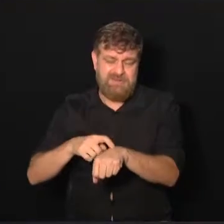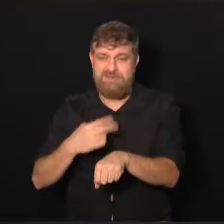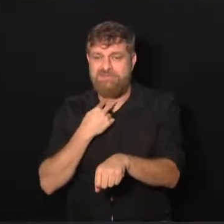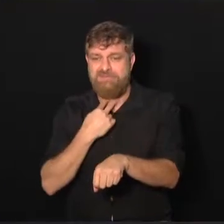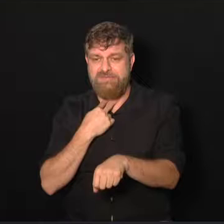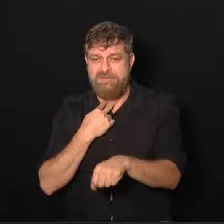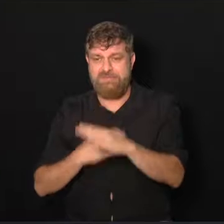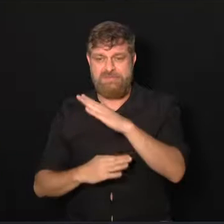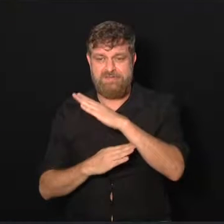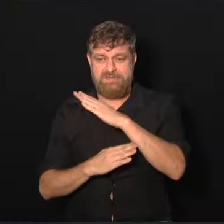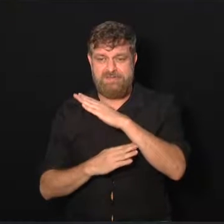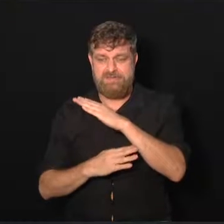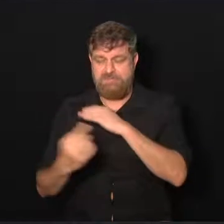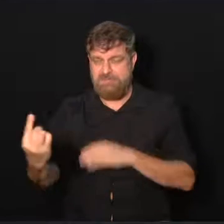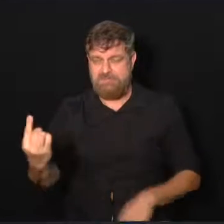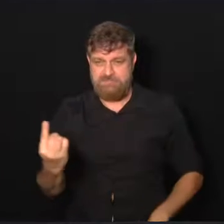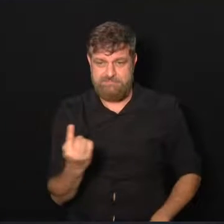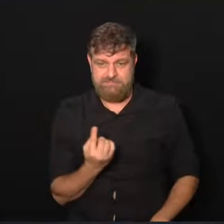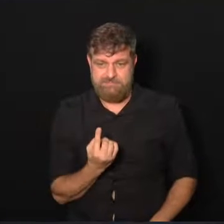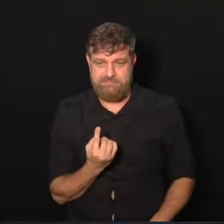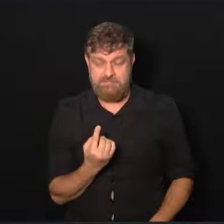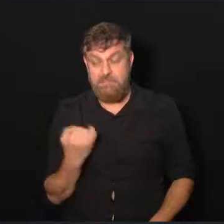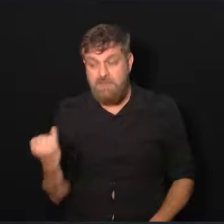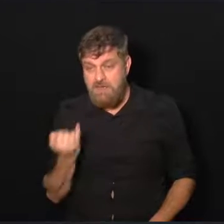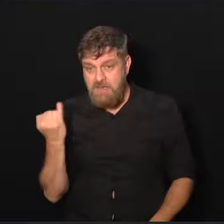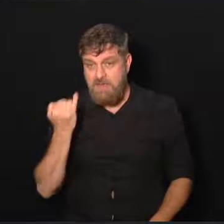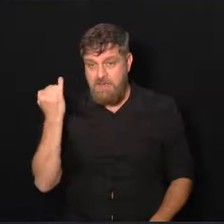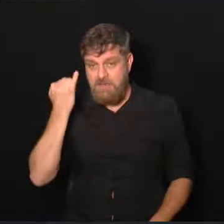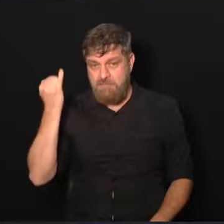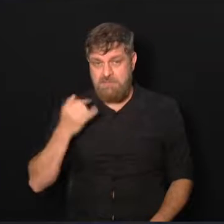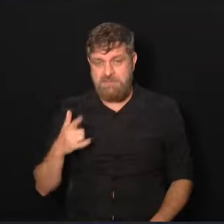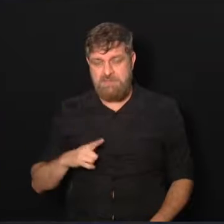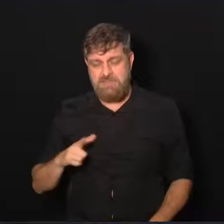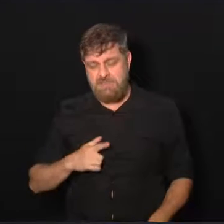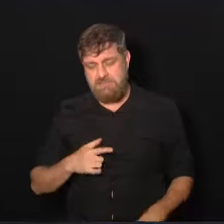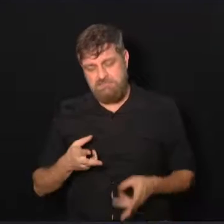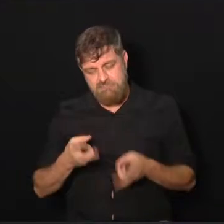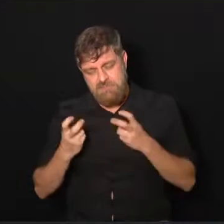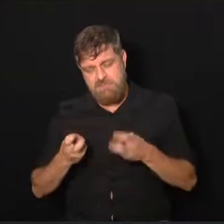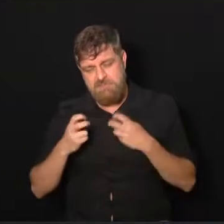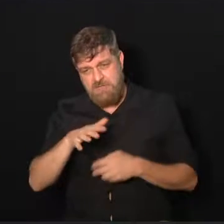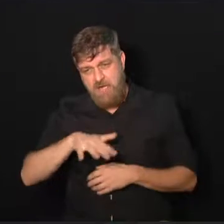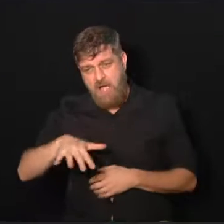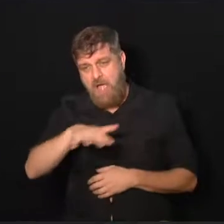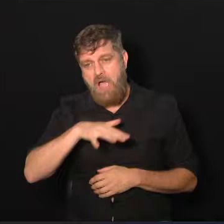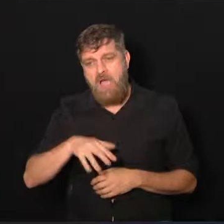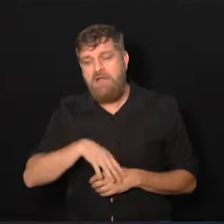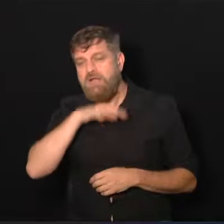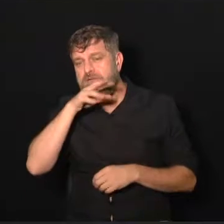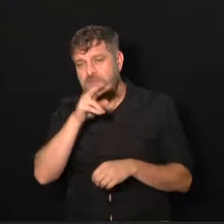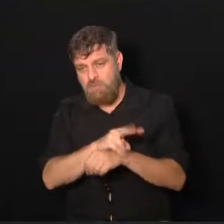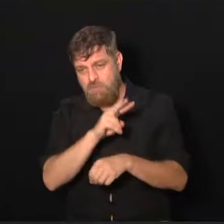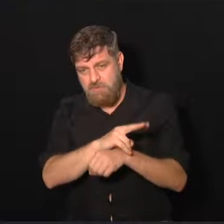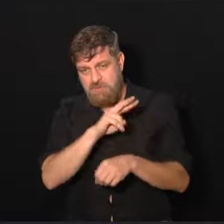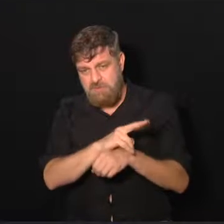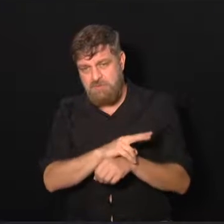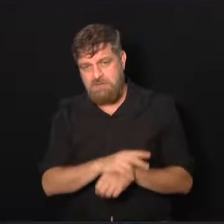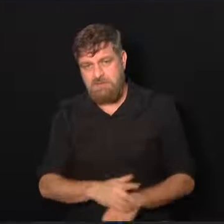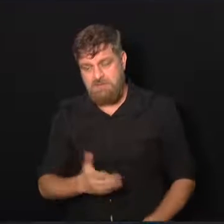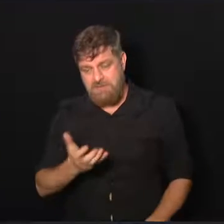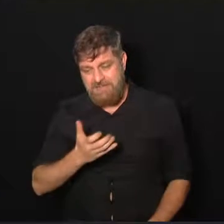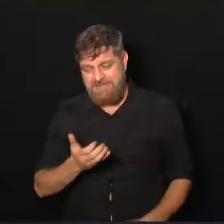trabalho delas, mas é importante que elas estejam conectadas com a causa animal e que busquem sempre dar